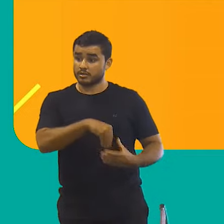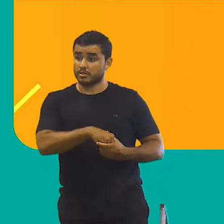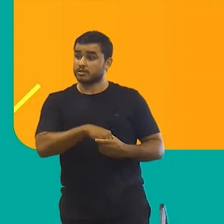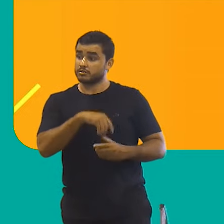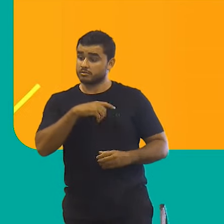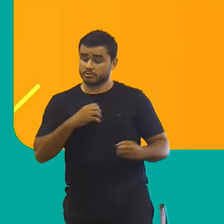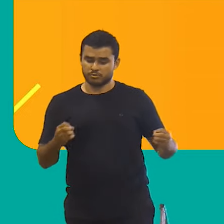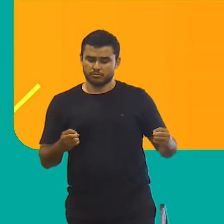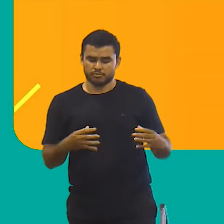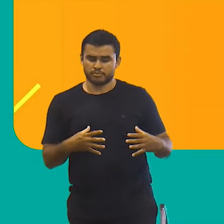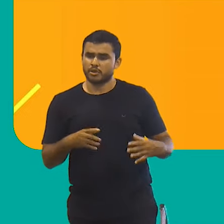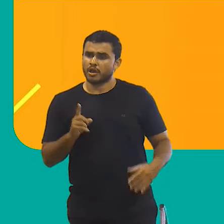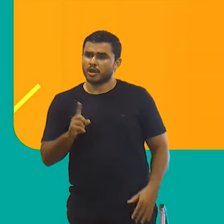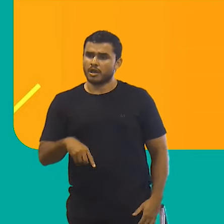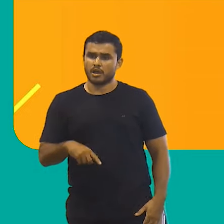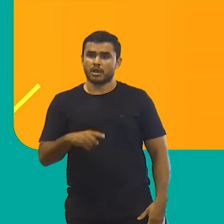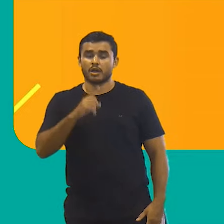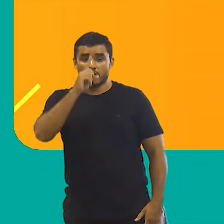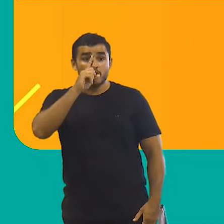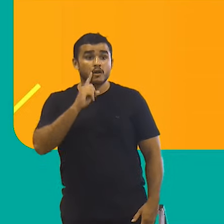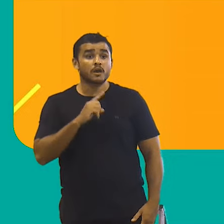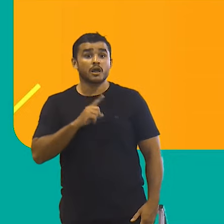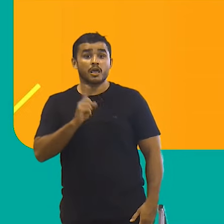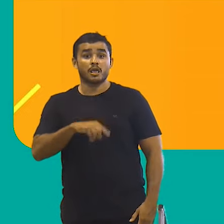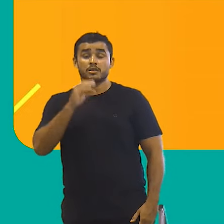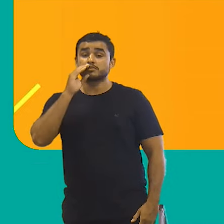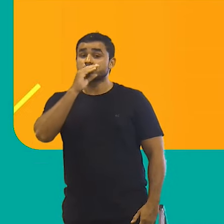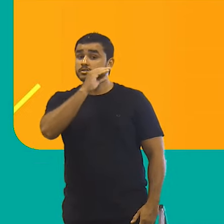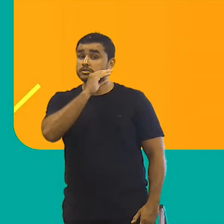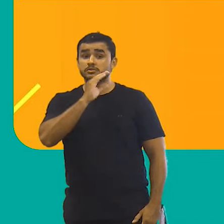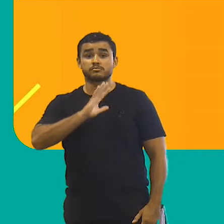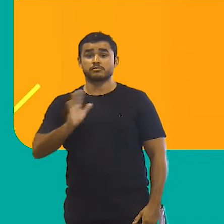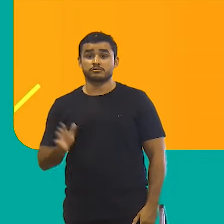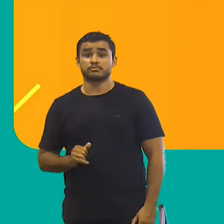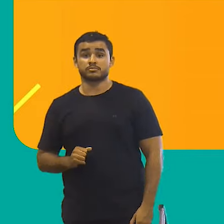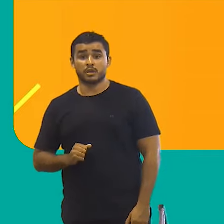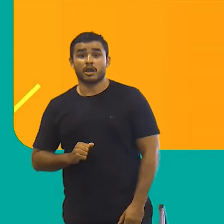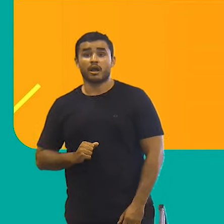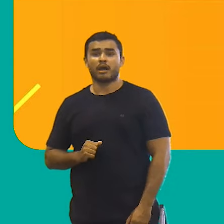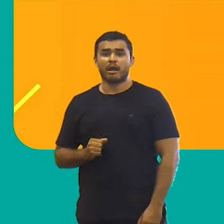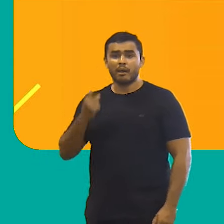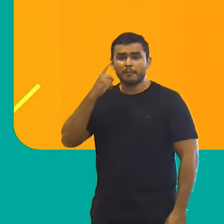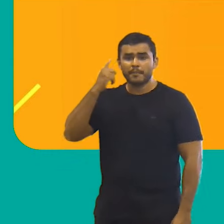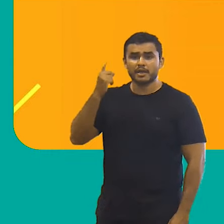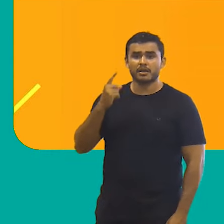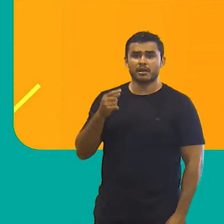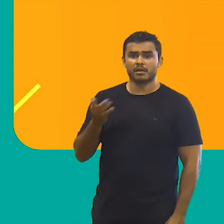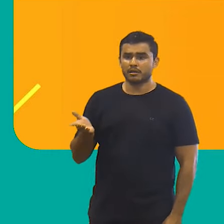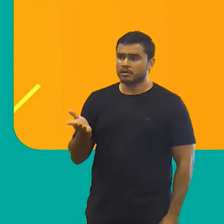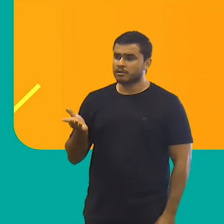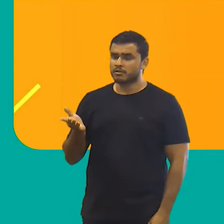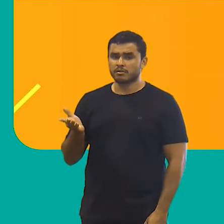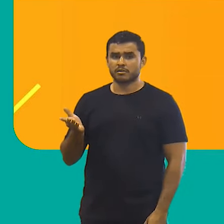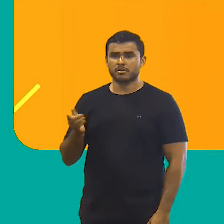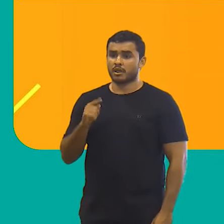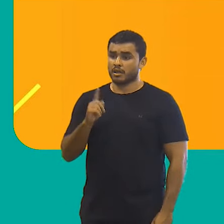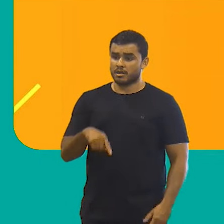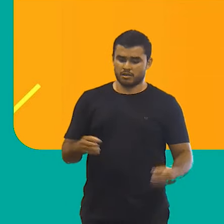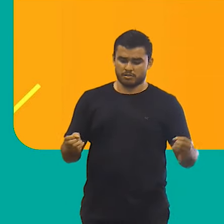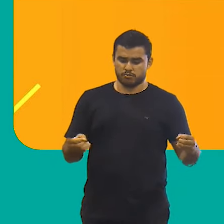Aí eu falei, é para iluminar minha perna? A mulher falou, não, é para esquentar. Eu falei, mas lâmpada não é para iluminar? Ela falou, não, essas daí